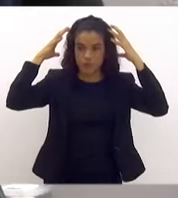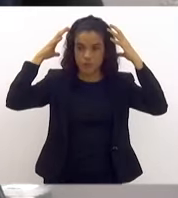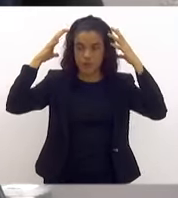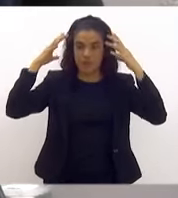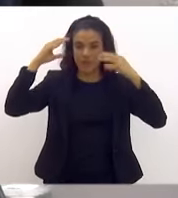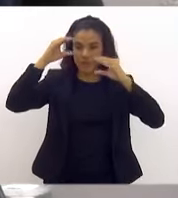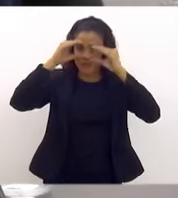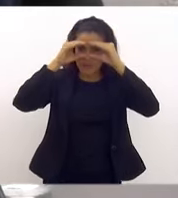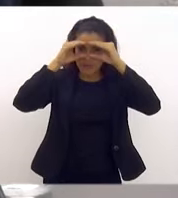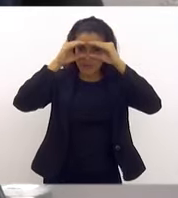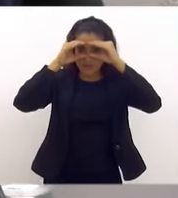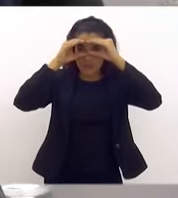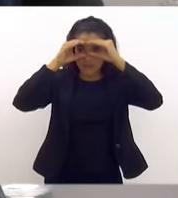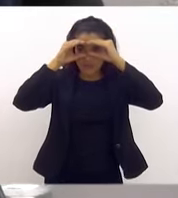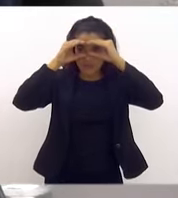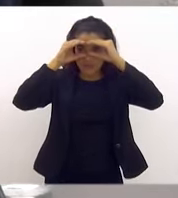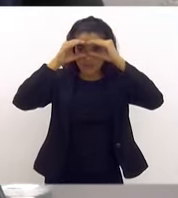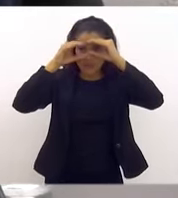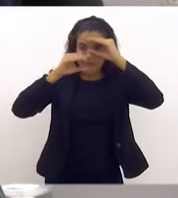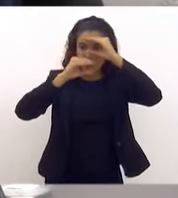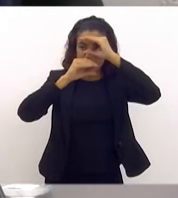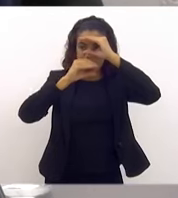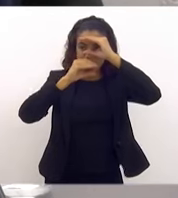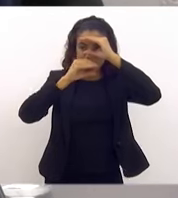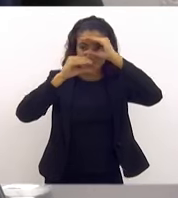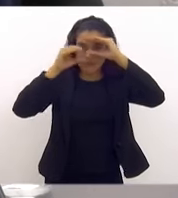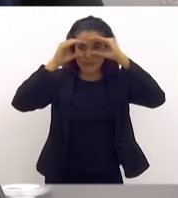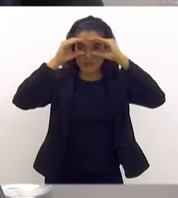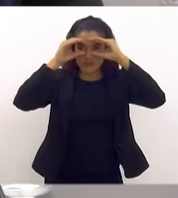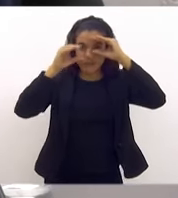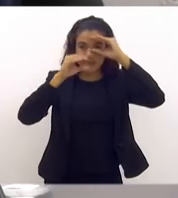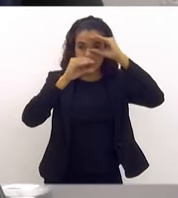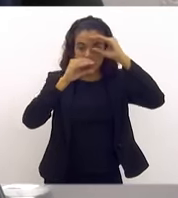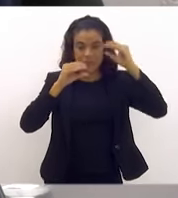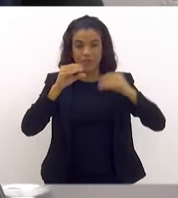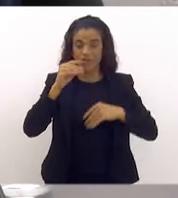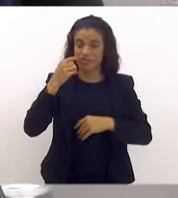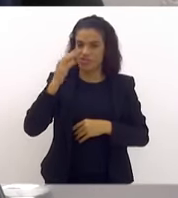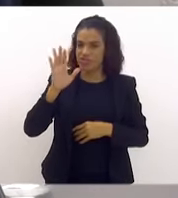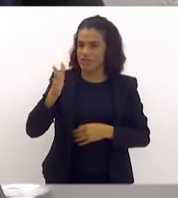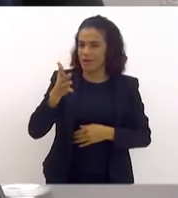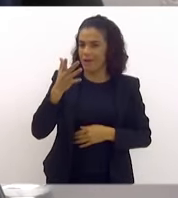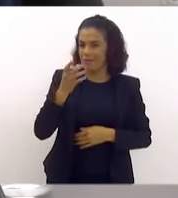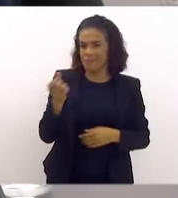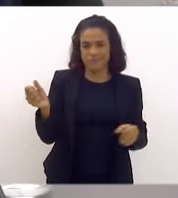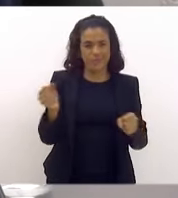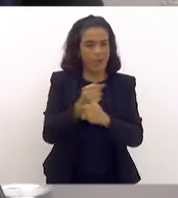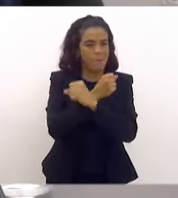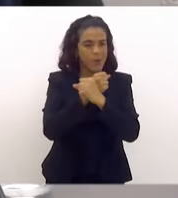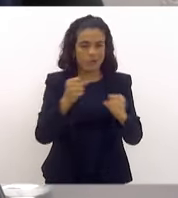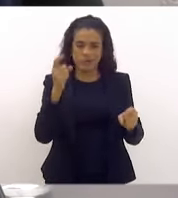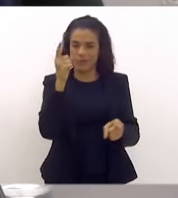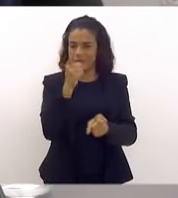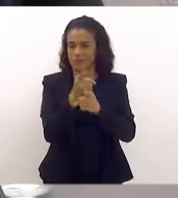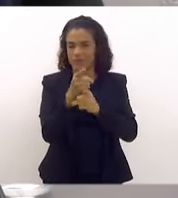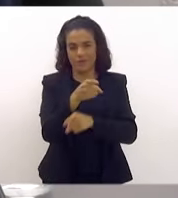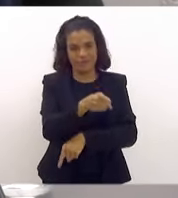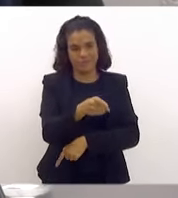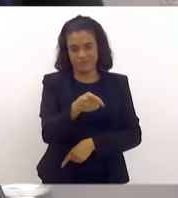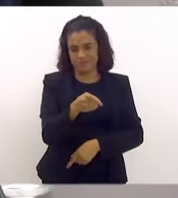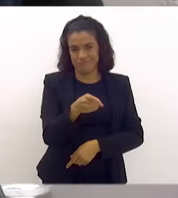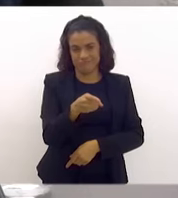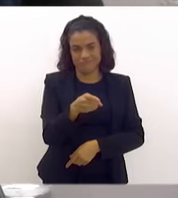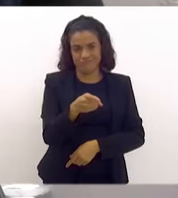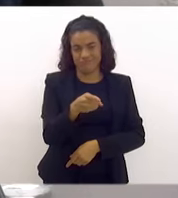face você já fica né assim com atenção despertada para um possível reconhecimento fotográfico